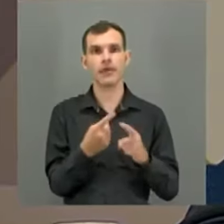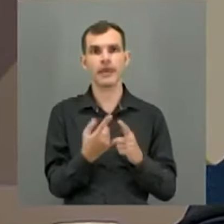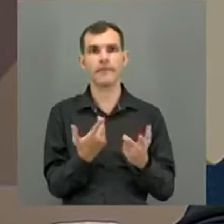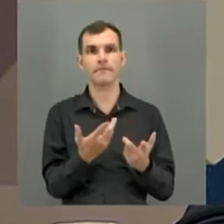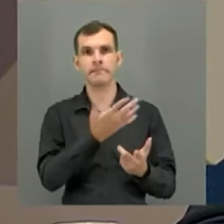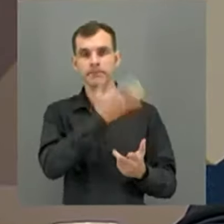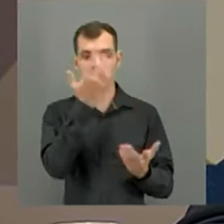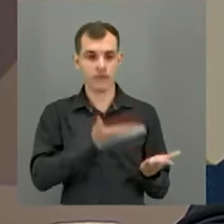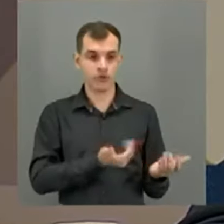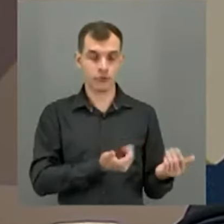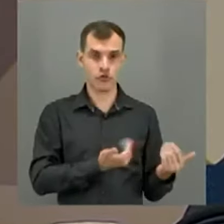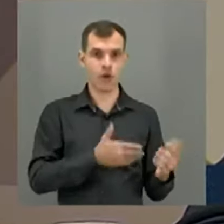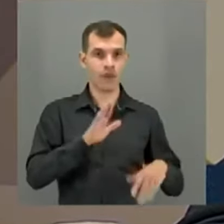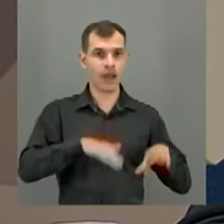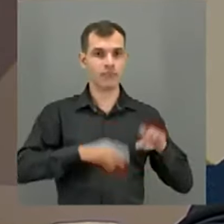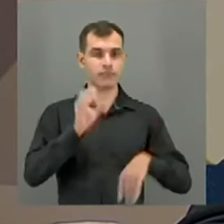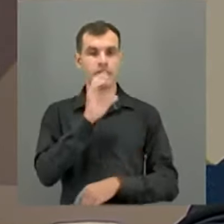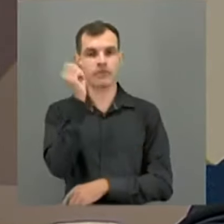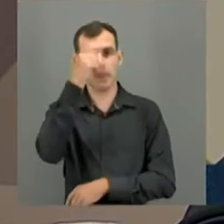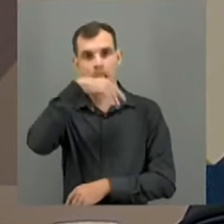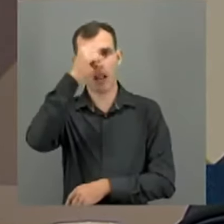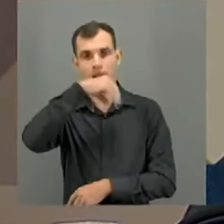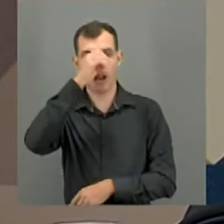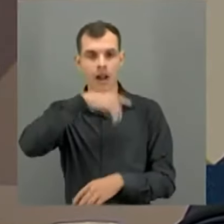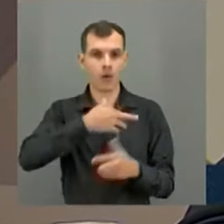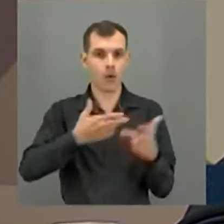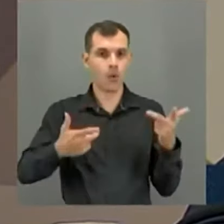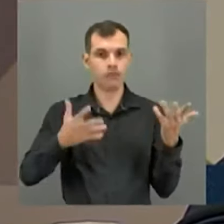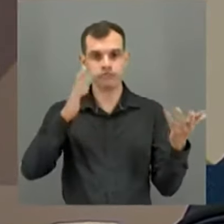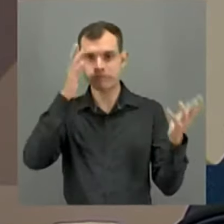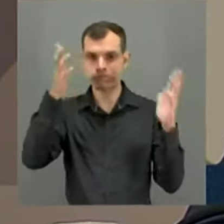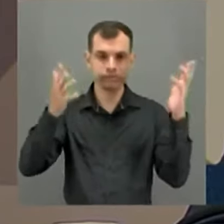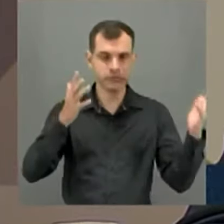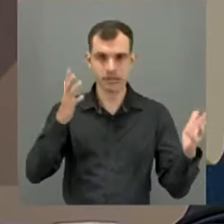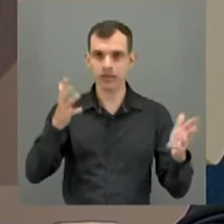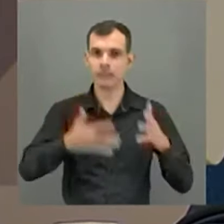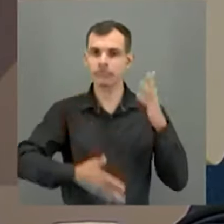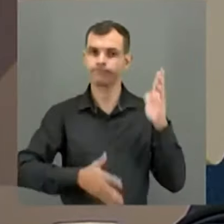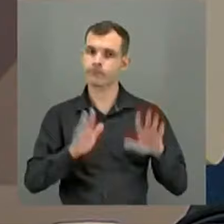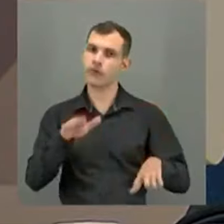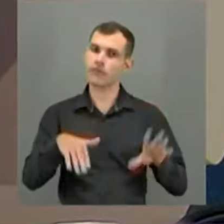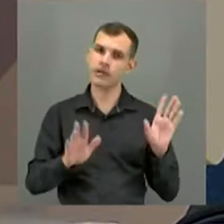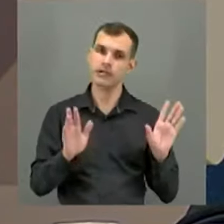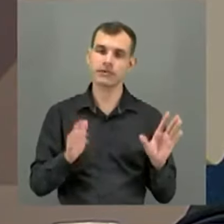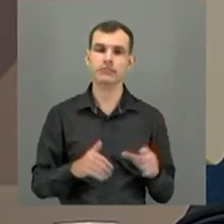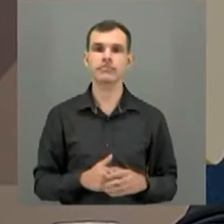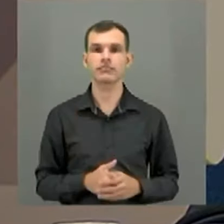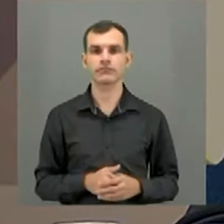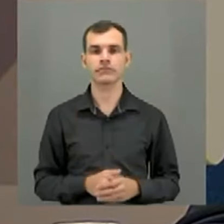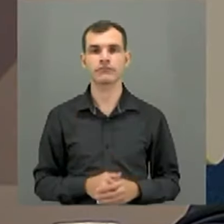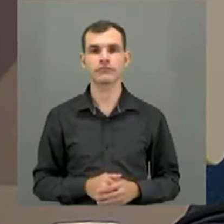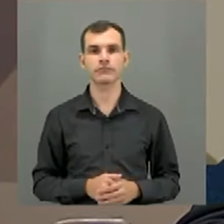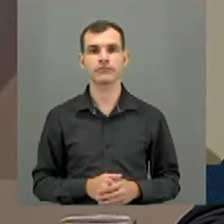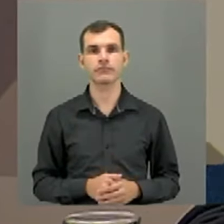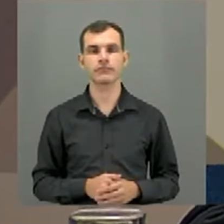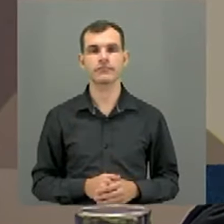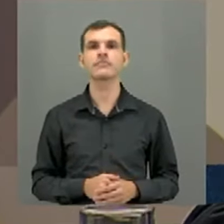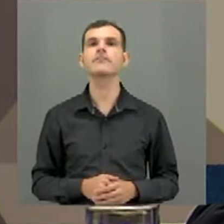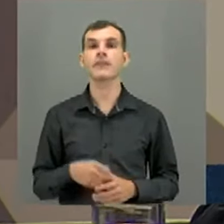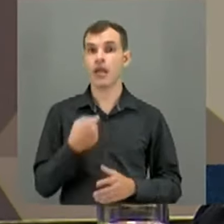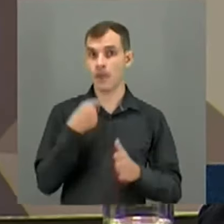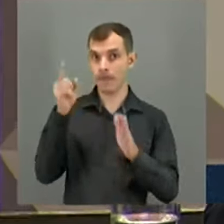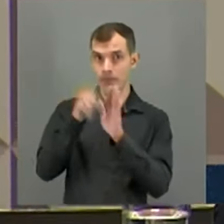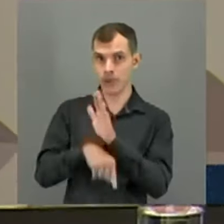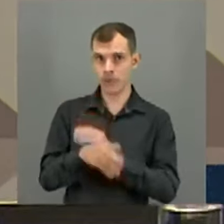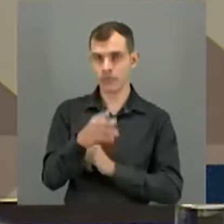pode precipitar as coisas. Eu acho que a experiência é o que vale realmente. Estou satisfeito. Eu tenho uma pergunta. Por exemplo, um